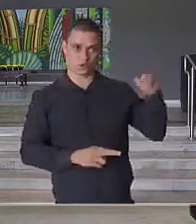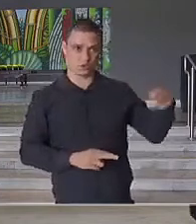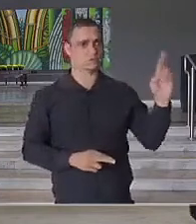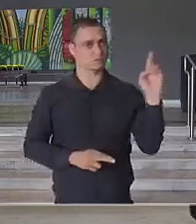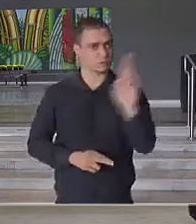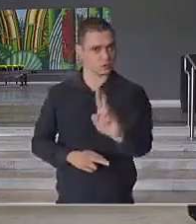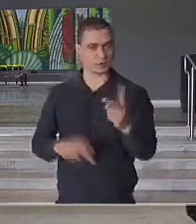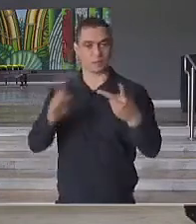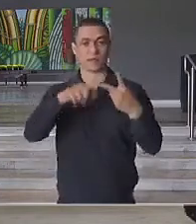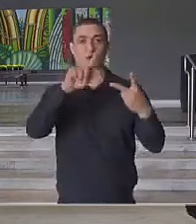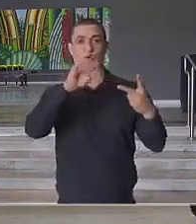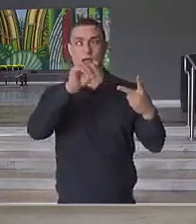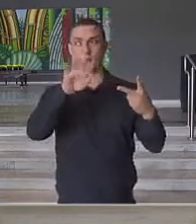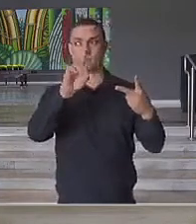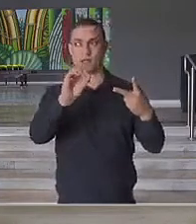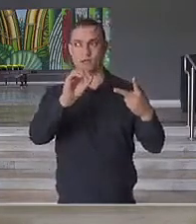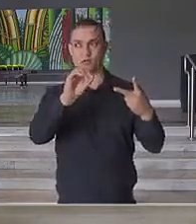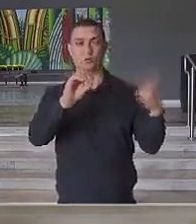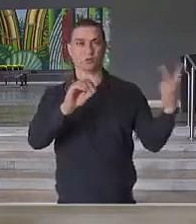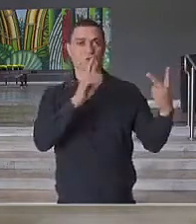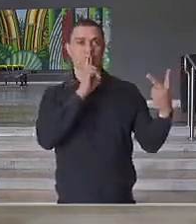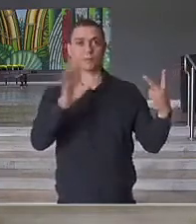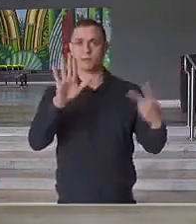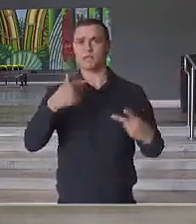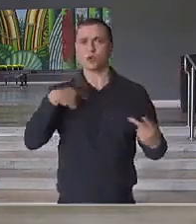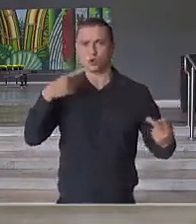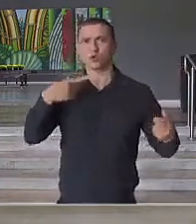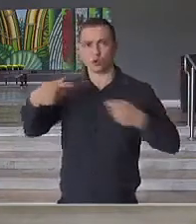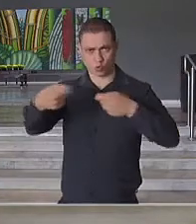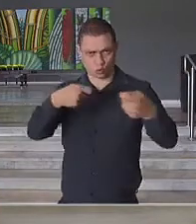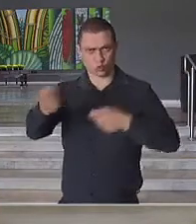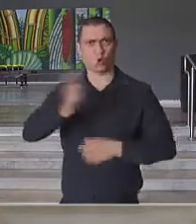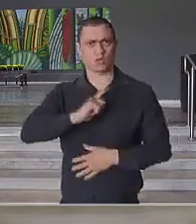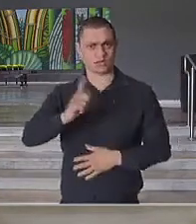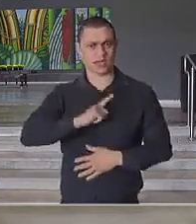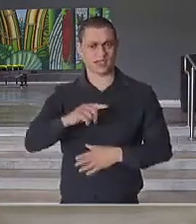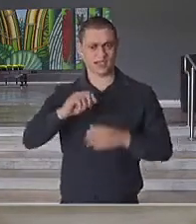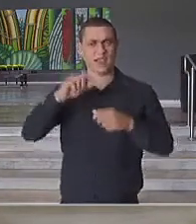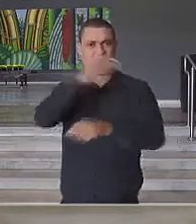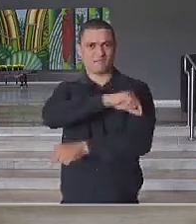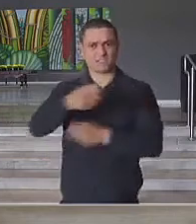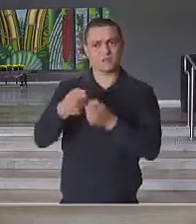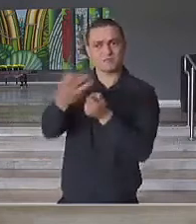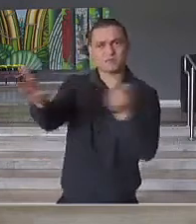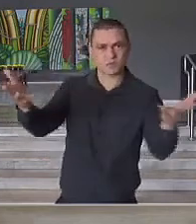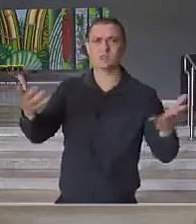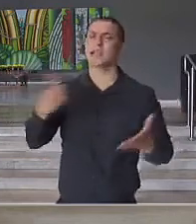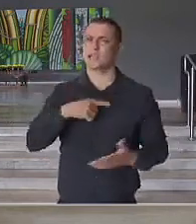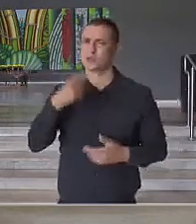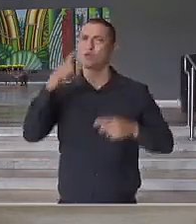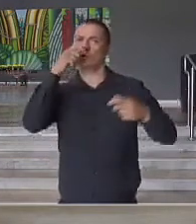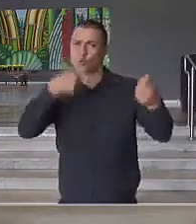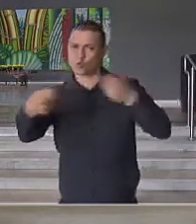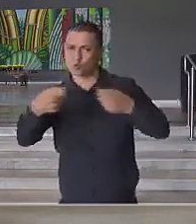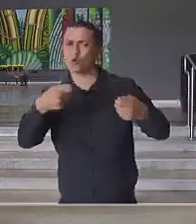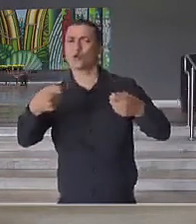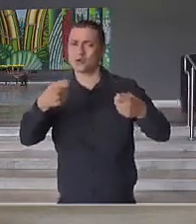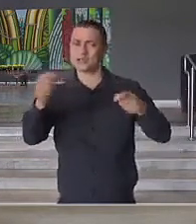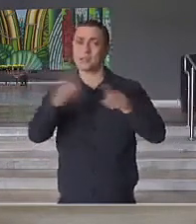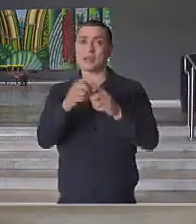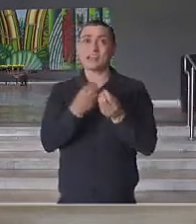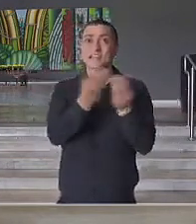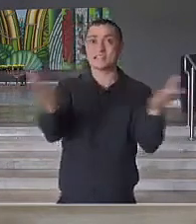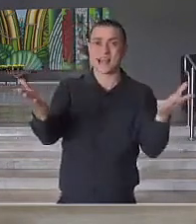e ao doutor Gabardo. Nós temos absoluto controle sobre a distribuição das vacinas, sobre o sistema de vacinação, sobre a entrega